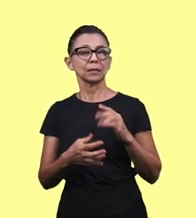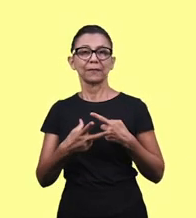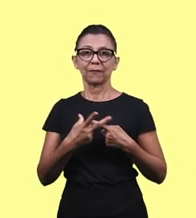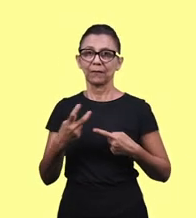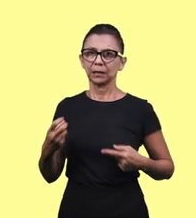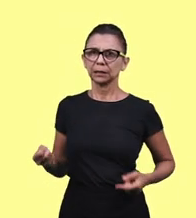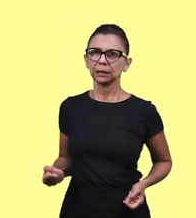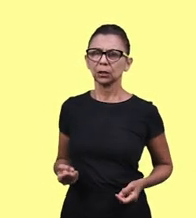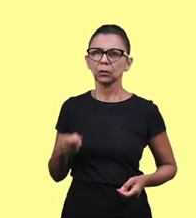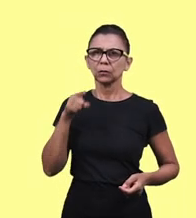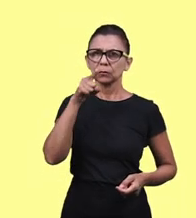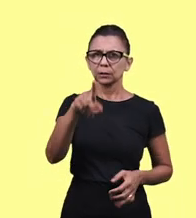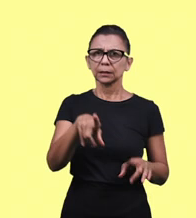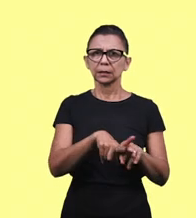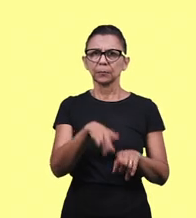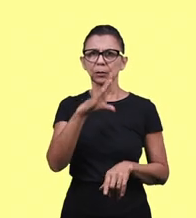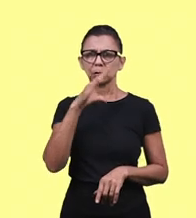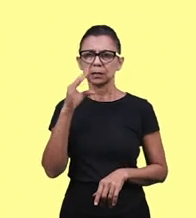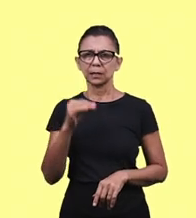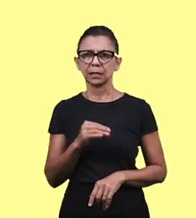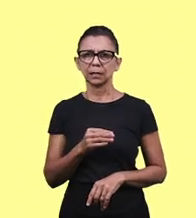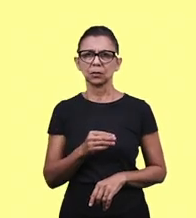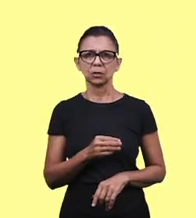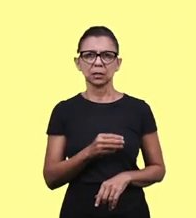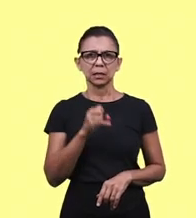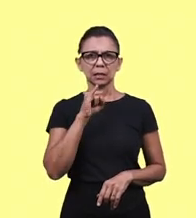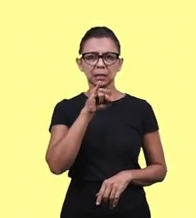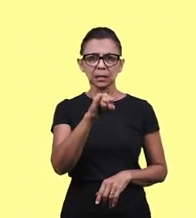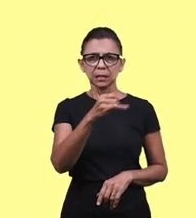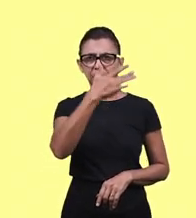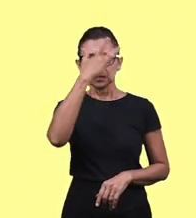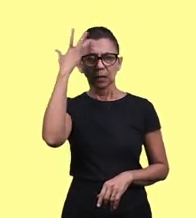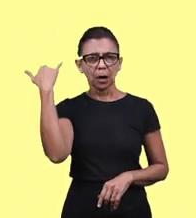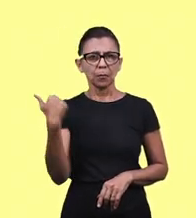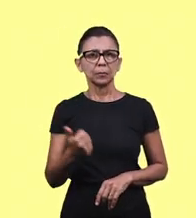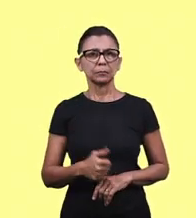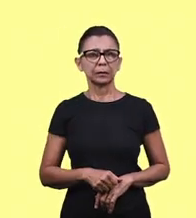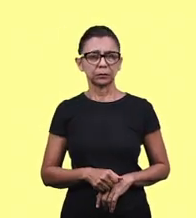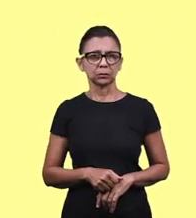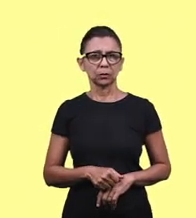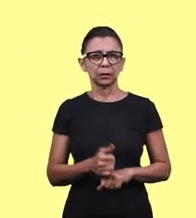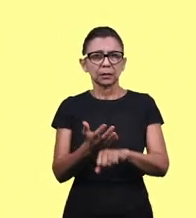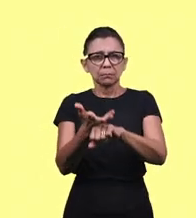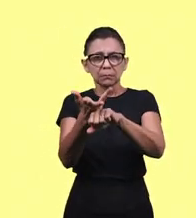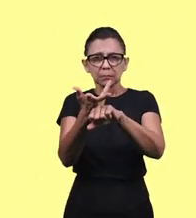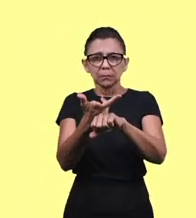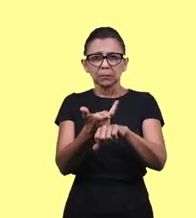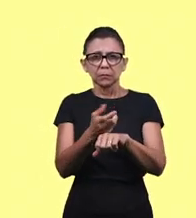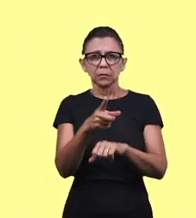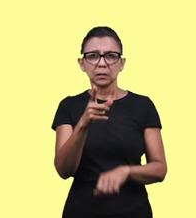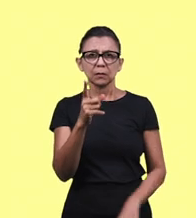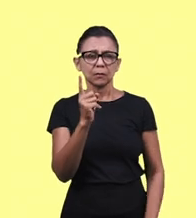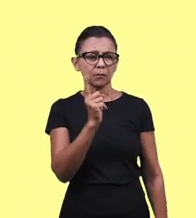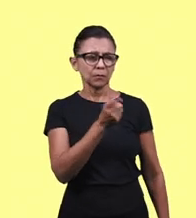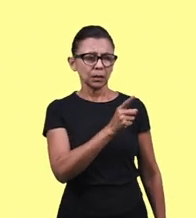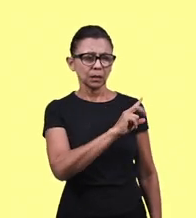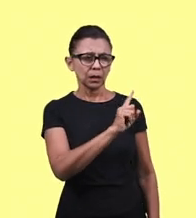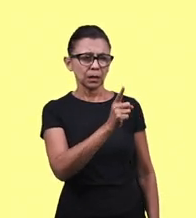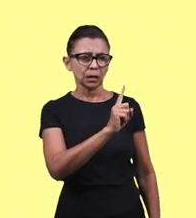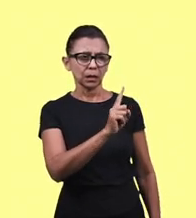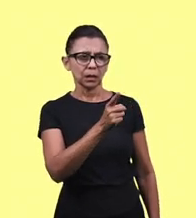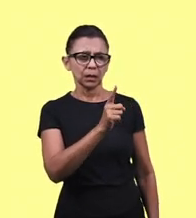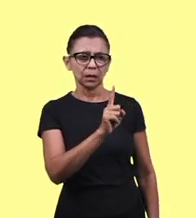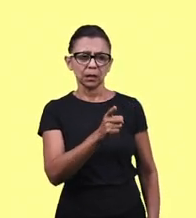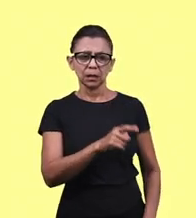Adolescente, diga não aos convites para fazer coisas que contrariam a palavra de Deus. Diga não a tudo que